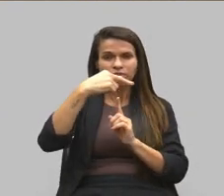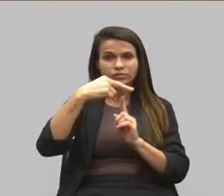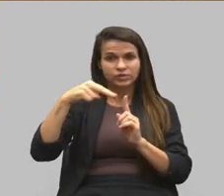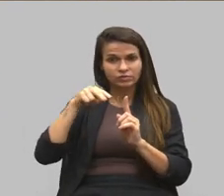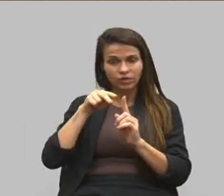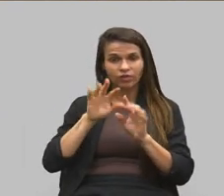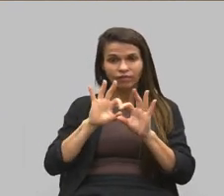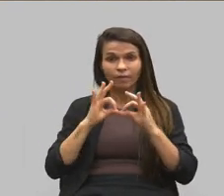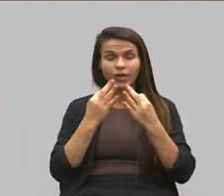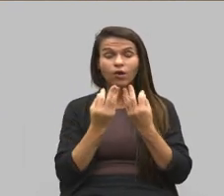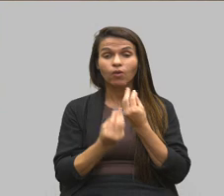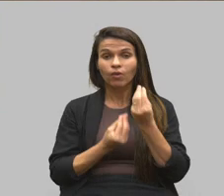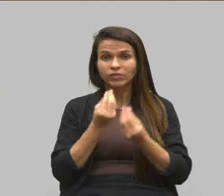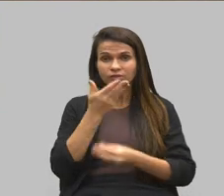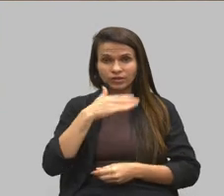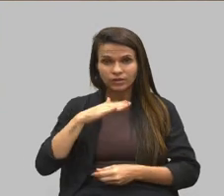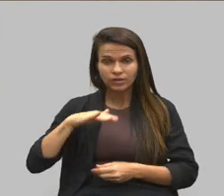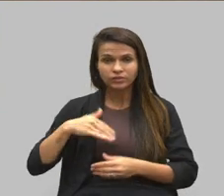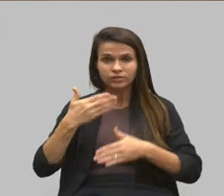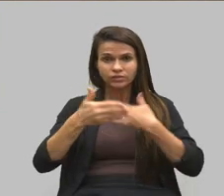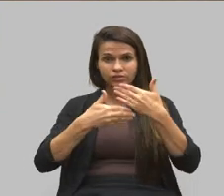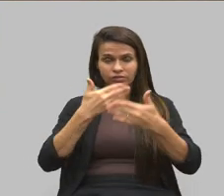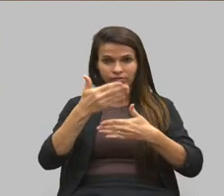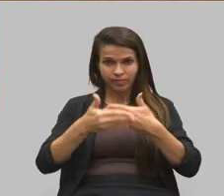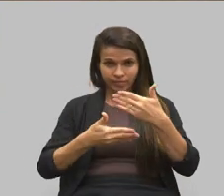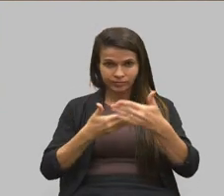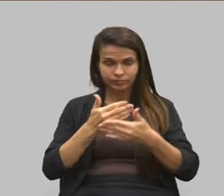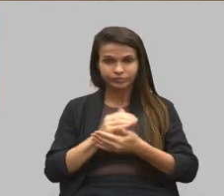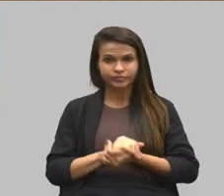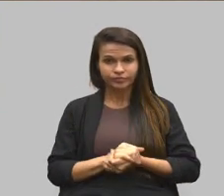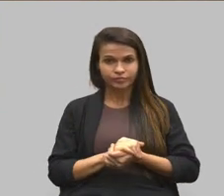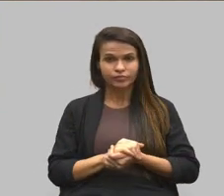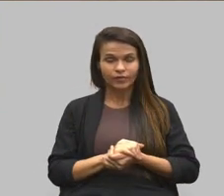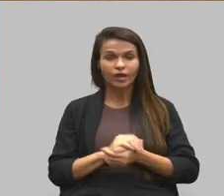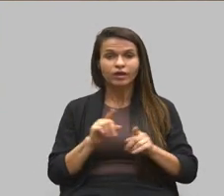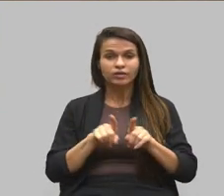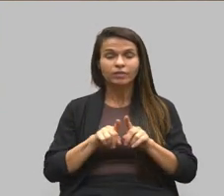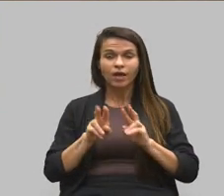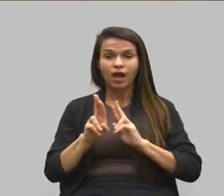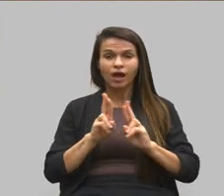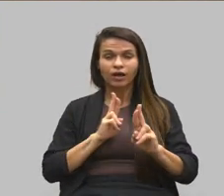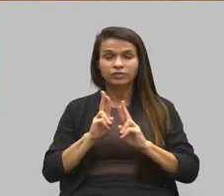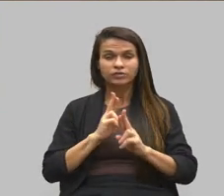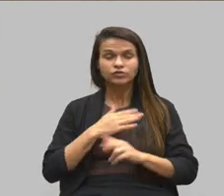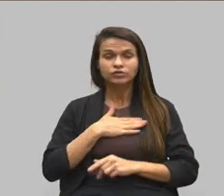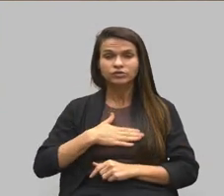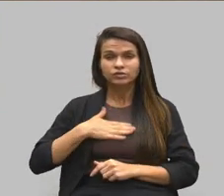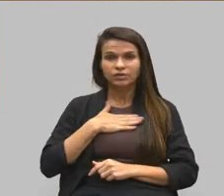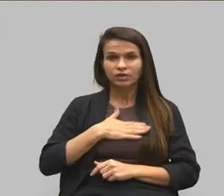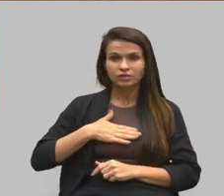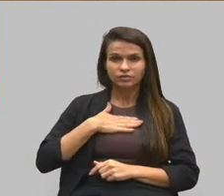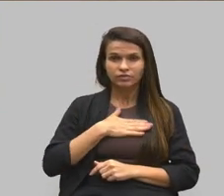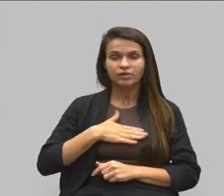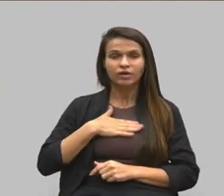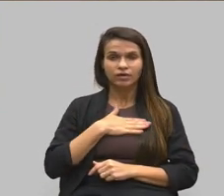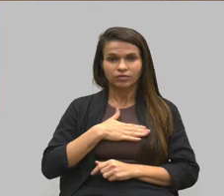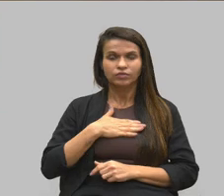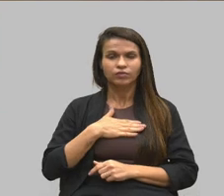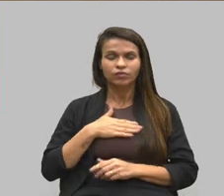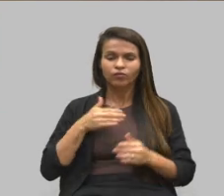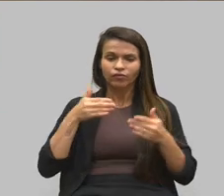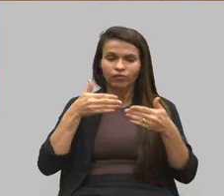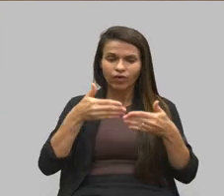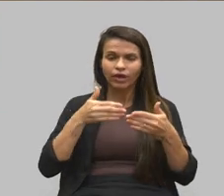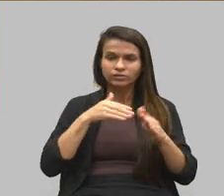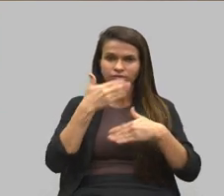em como essa criança está desempenhando essa atividade e em relação à satisfação em em torno desse desempenho